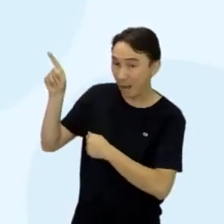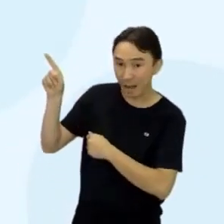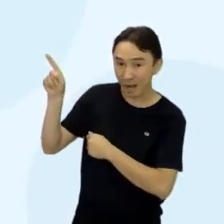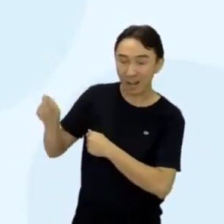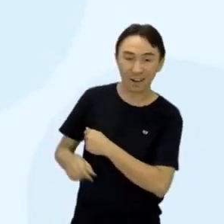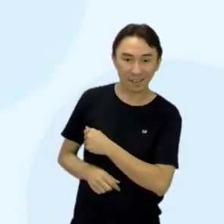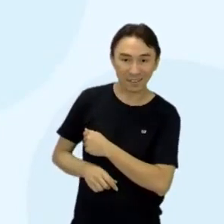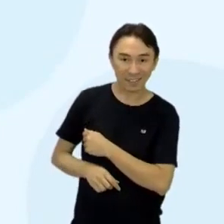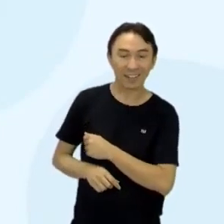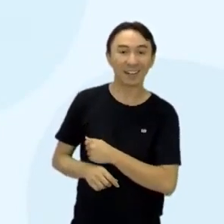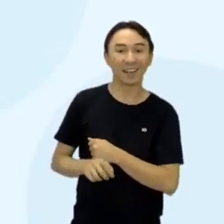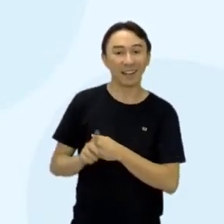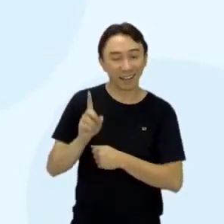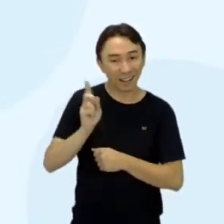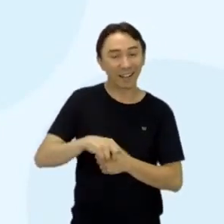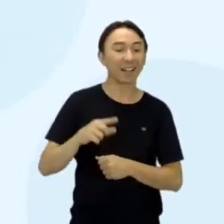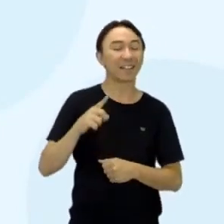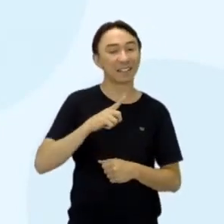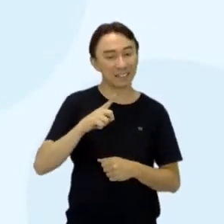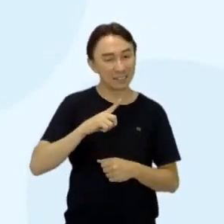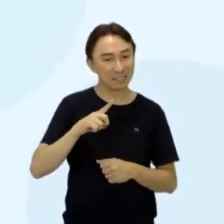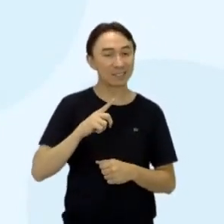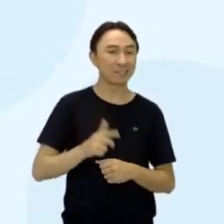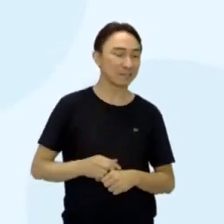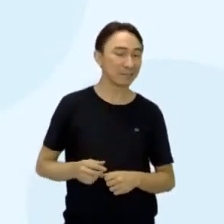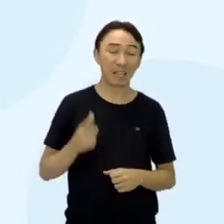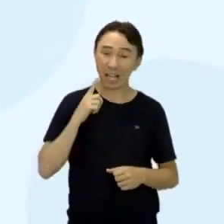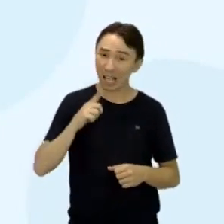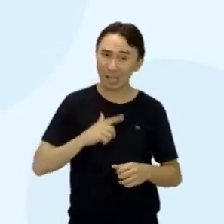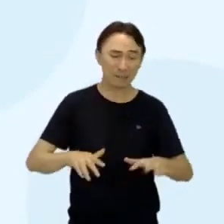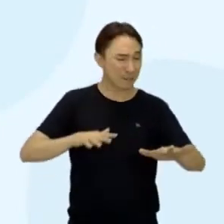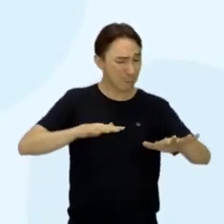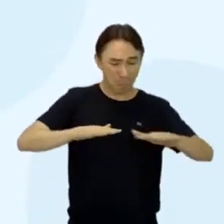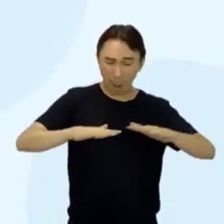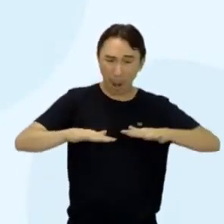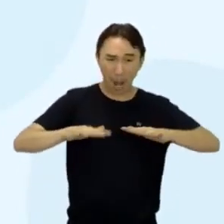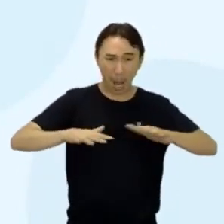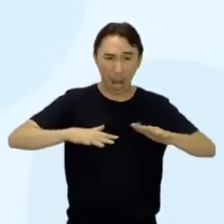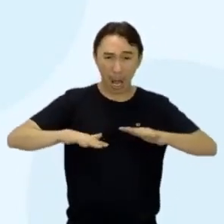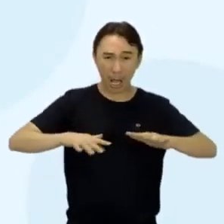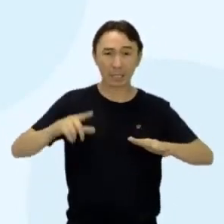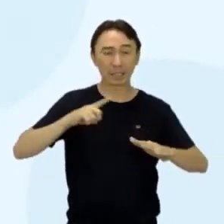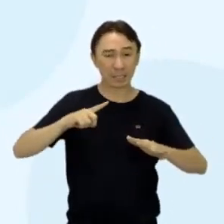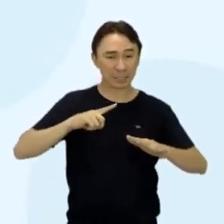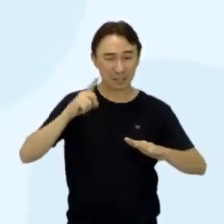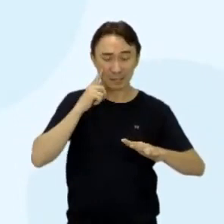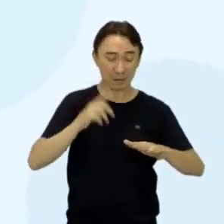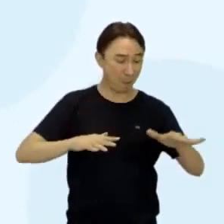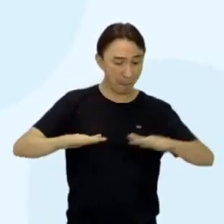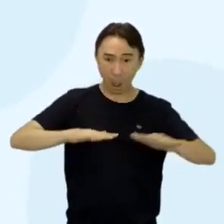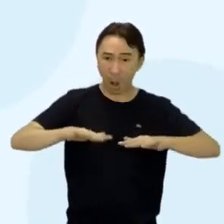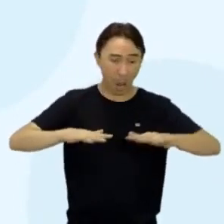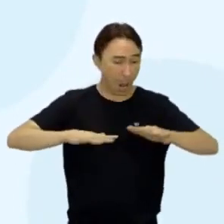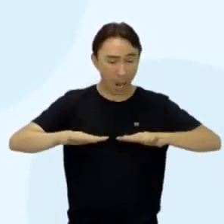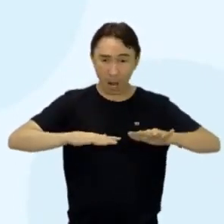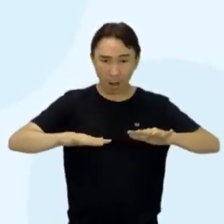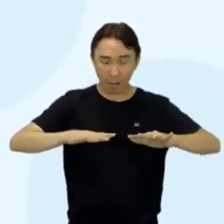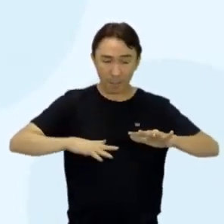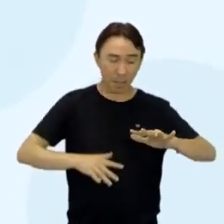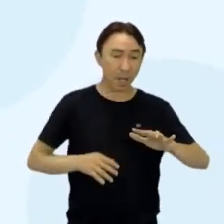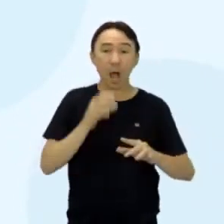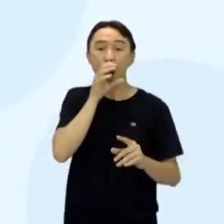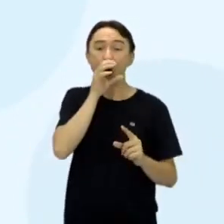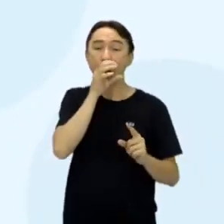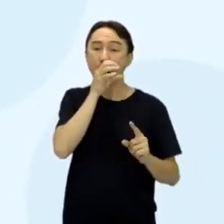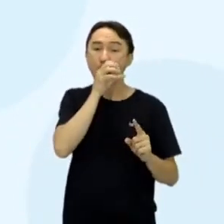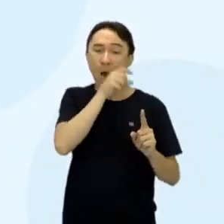né, a gente tem ali uma situação extrema de ebulição, grande movimento, grande temperatura.